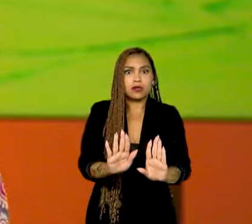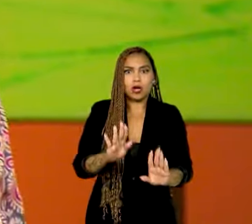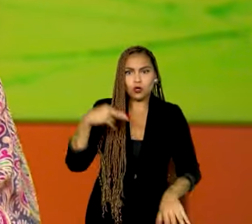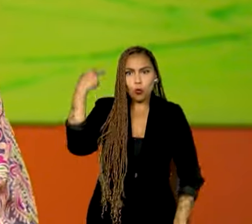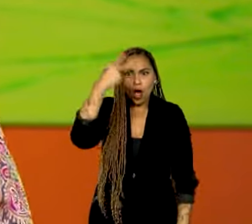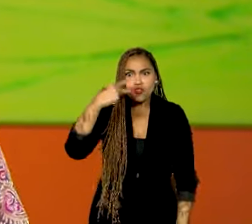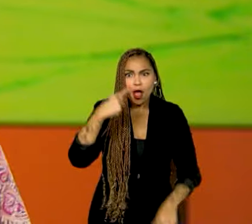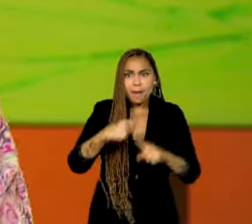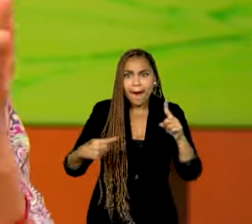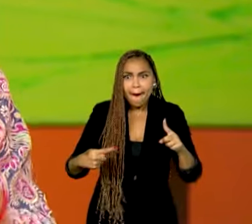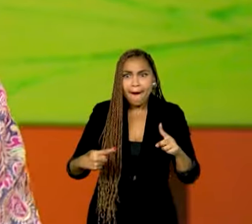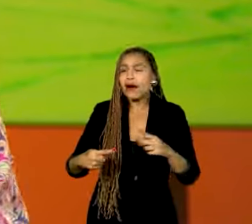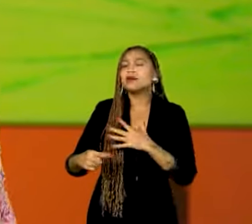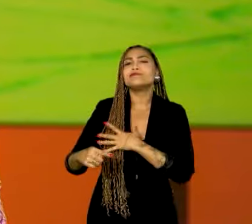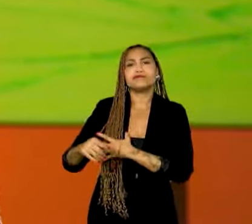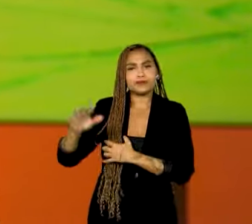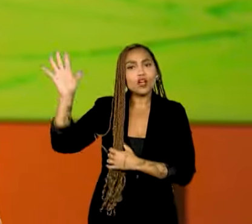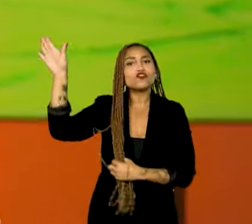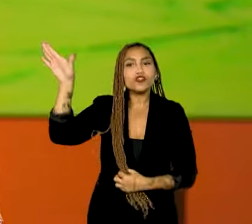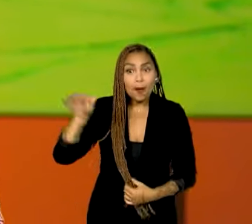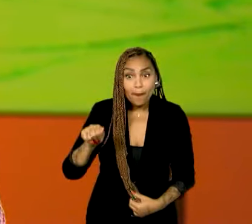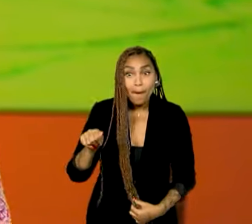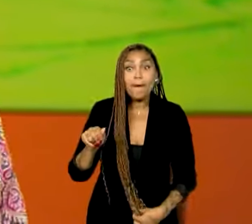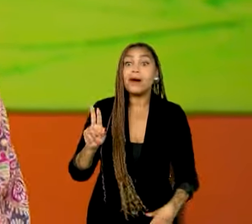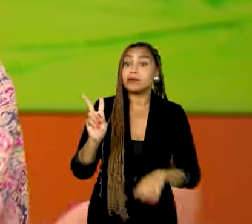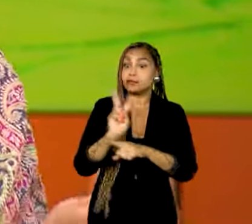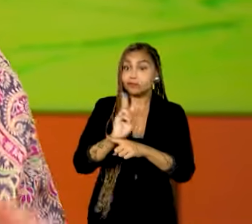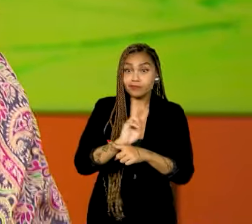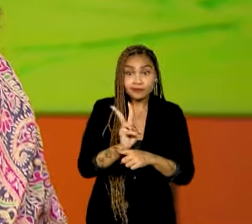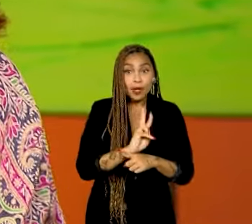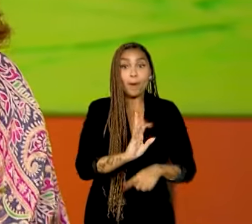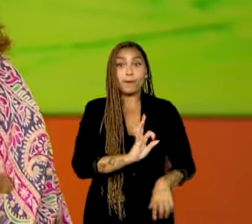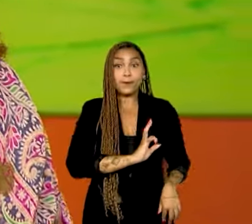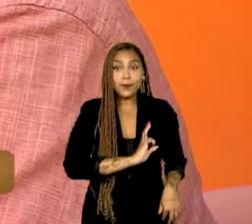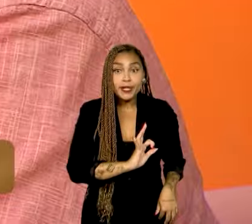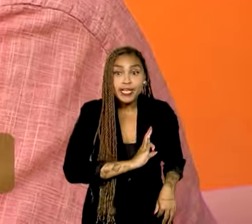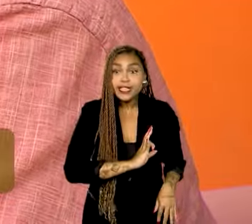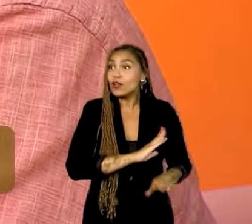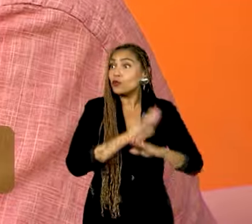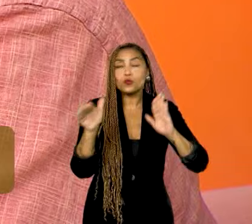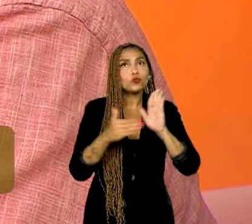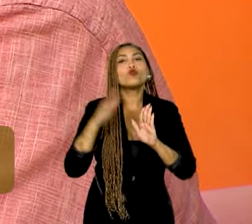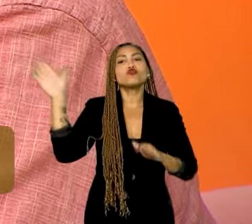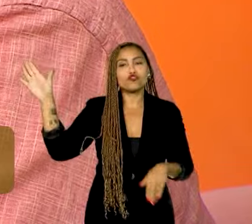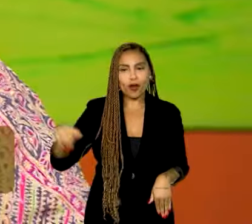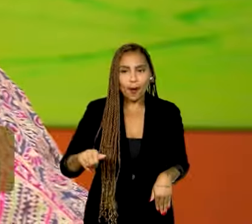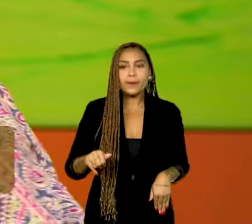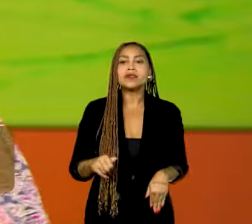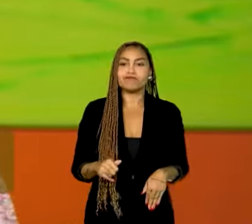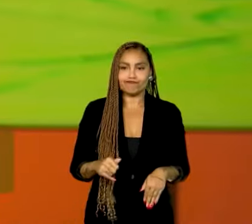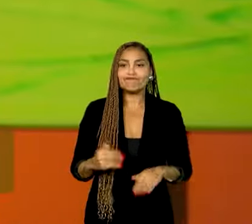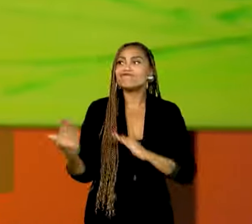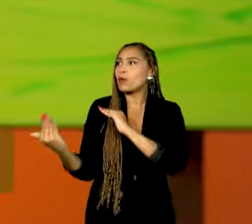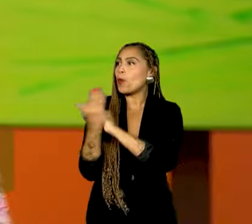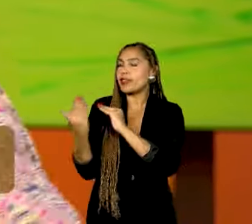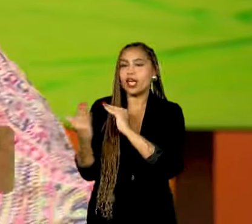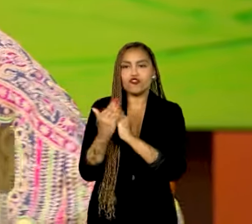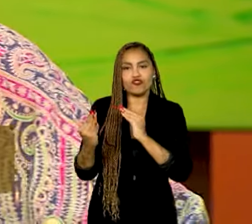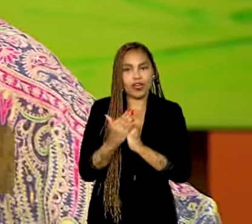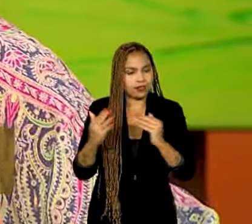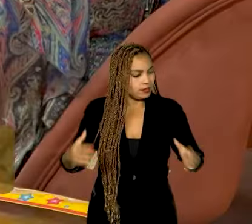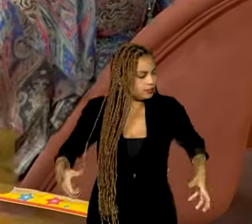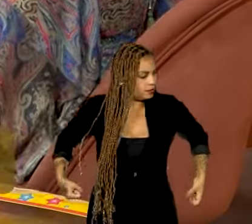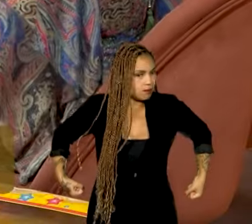meia. Teve que chamar batedor. Batedor. Ah. Polícia. Poxa. É. Pra fazer cordãozinho pra gente poder